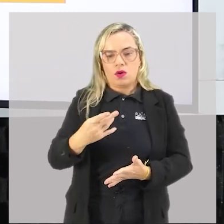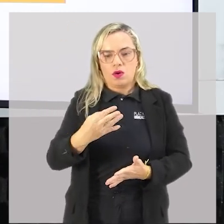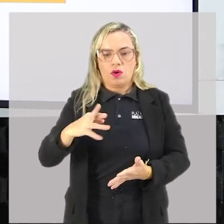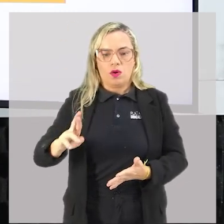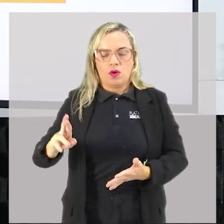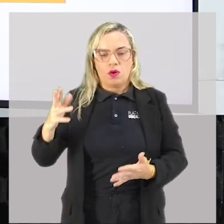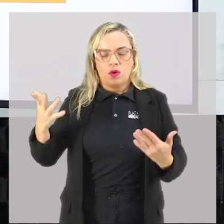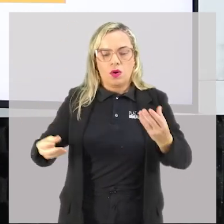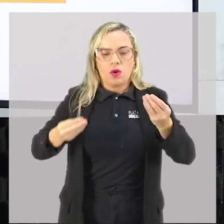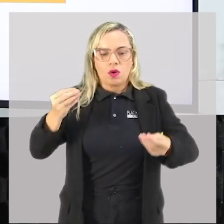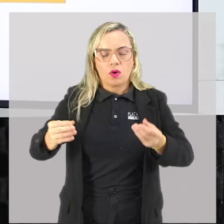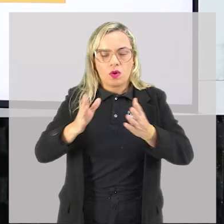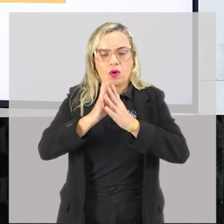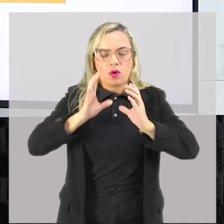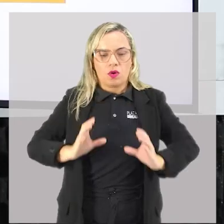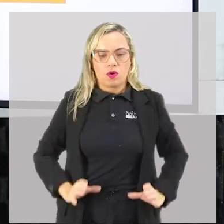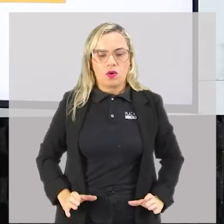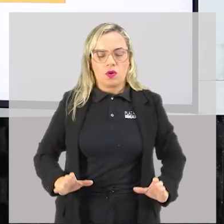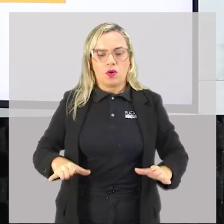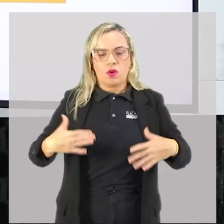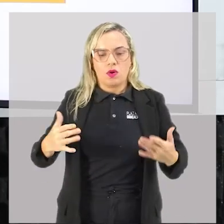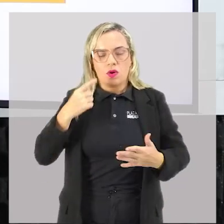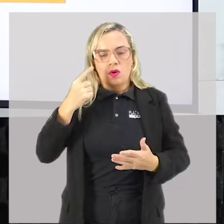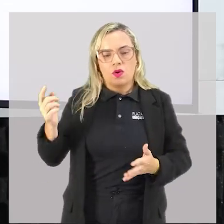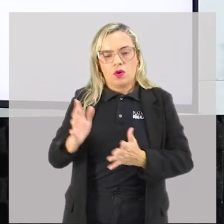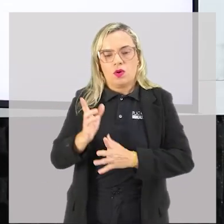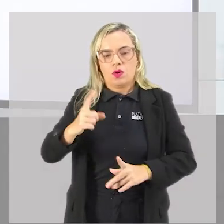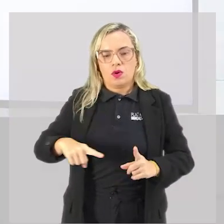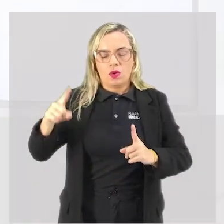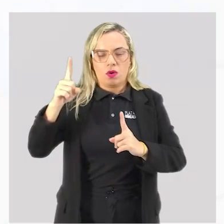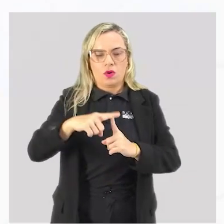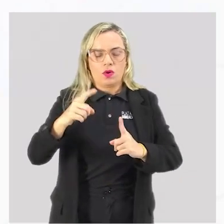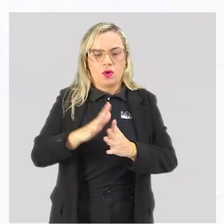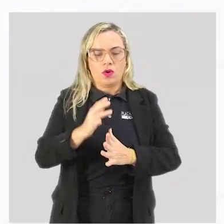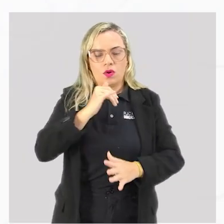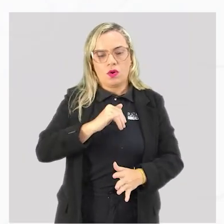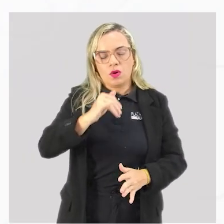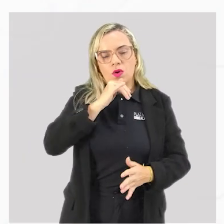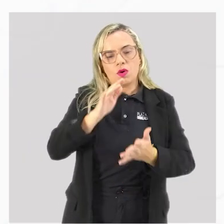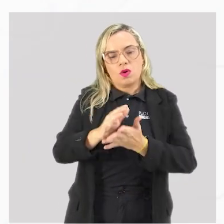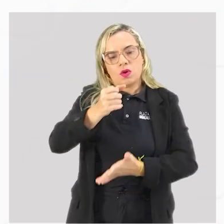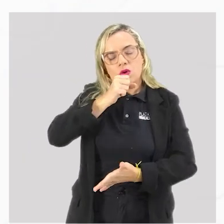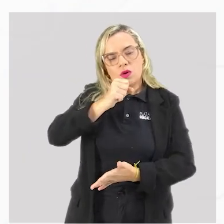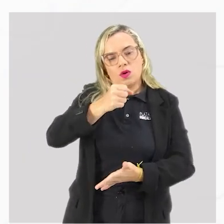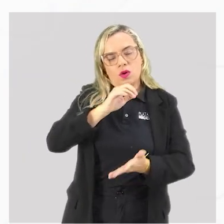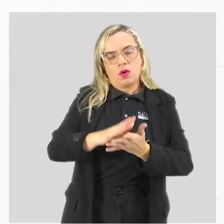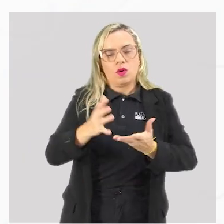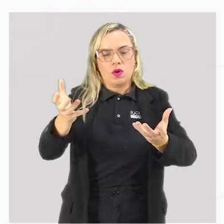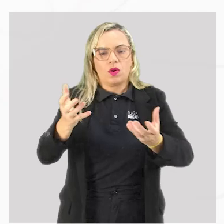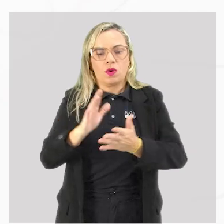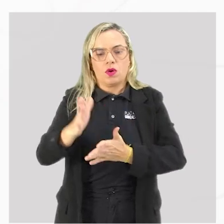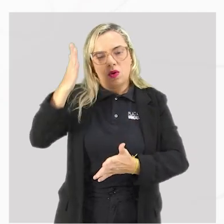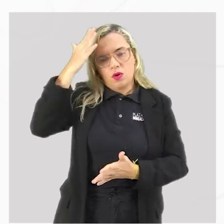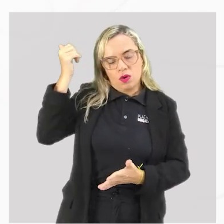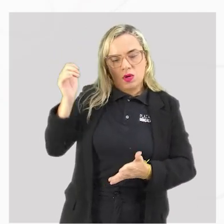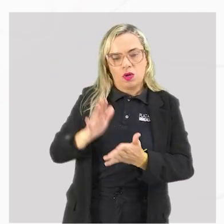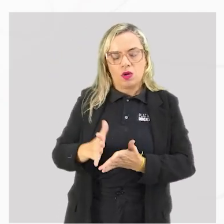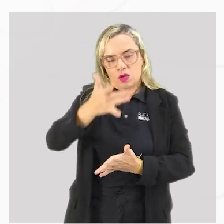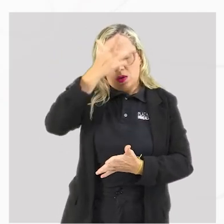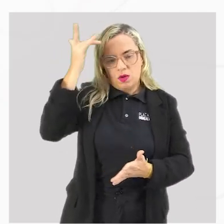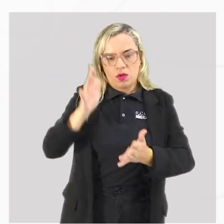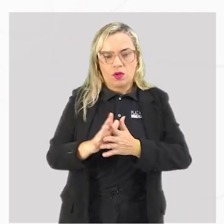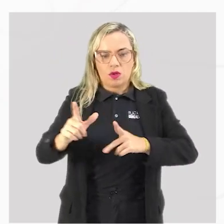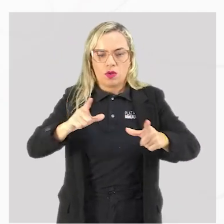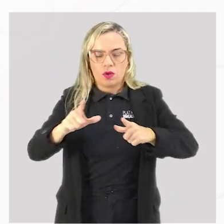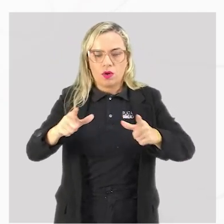são baseadas em comportamento. Então, nesse tipo de situação ou nesse tipo de entrevista, eu quero saber como que aquele candidato